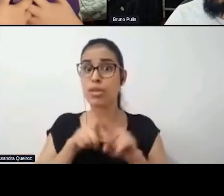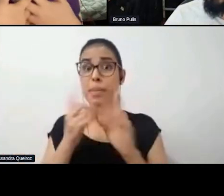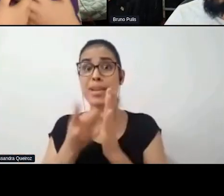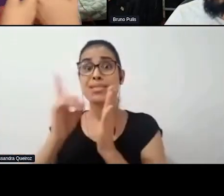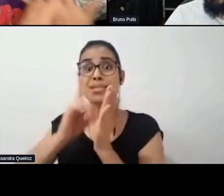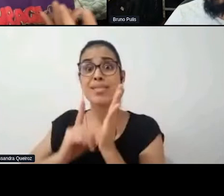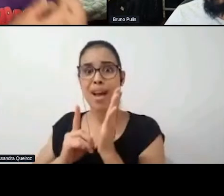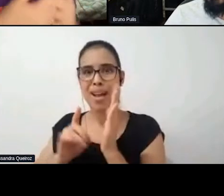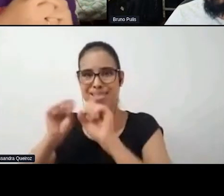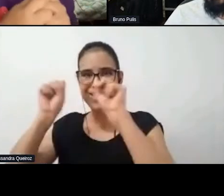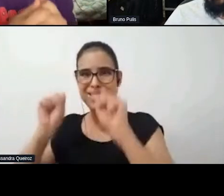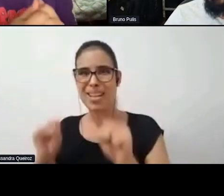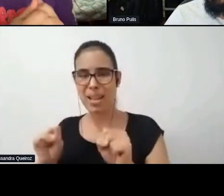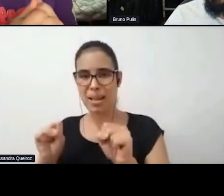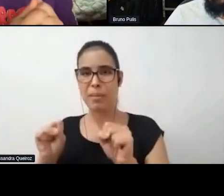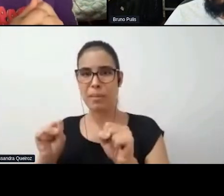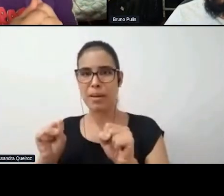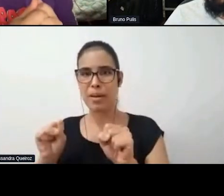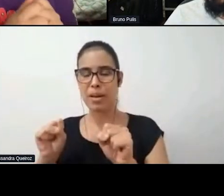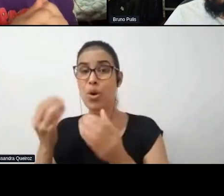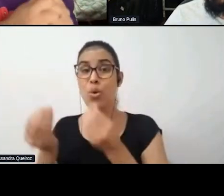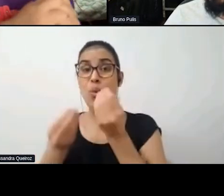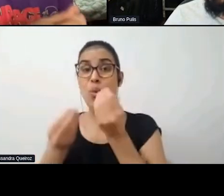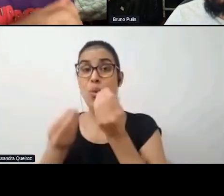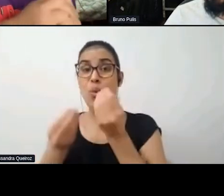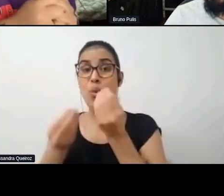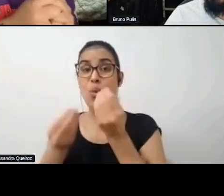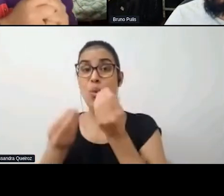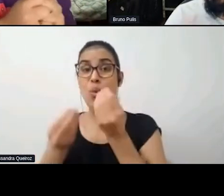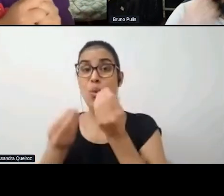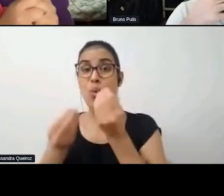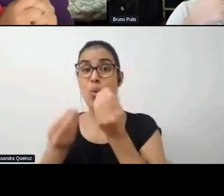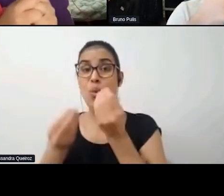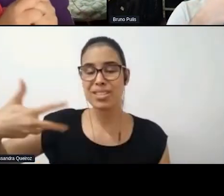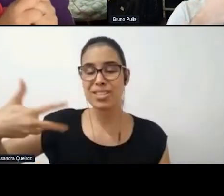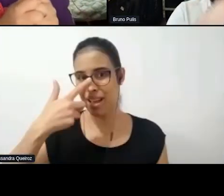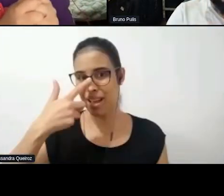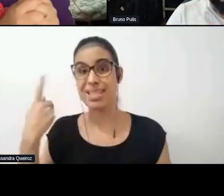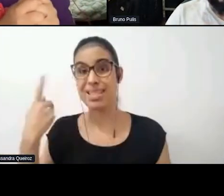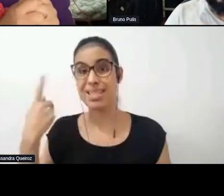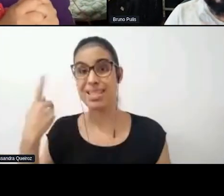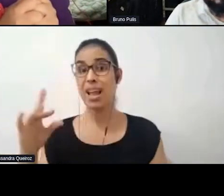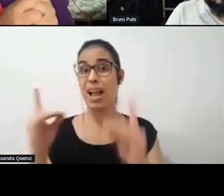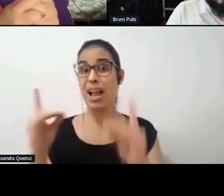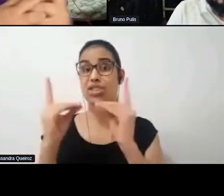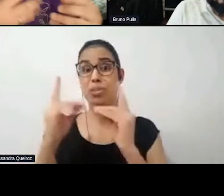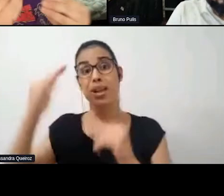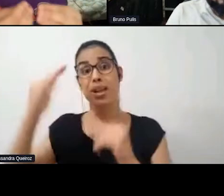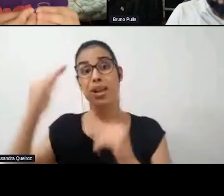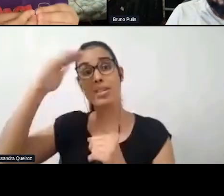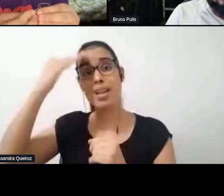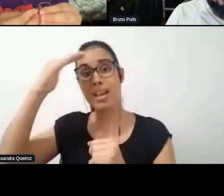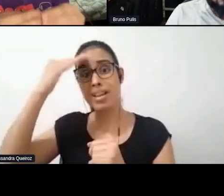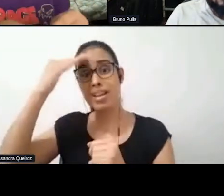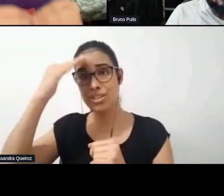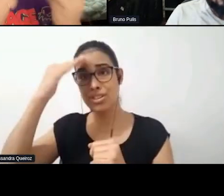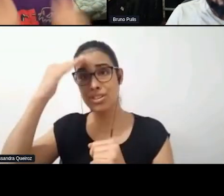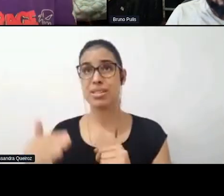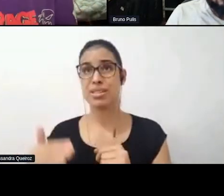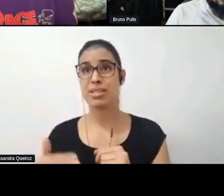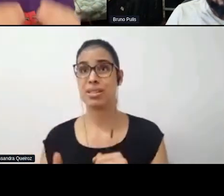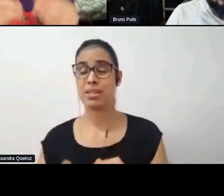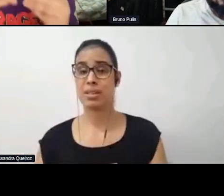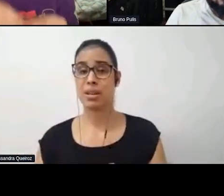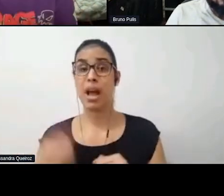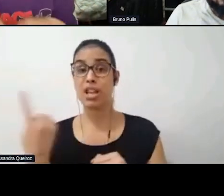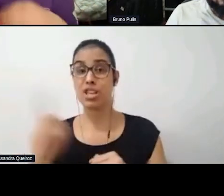facilitar, agilizar também o entendimento deles sobre o assunto? Porque, querendo ou não, a gente tem que testar um modelo